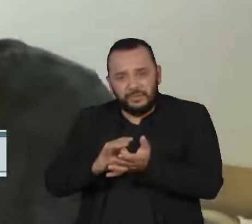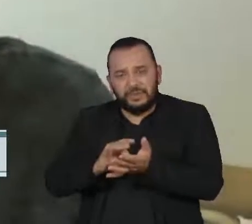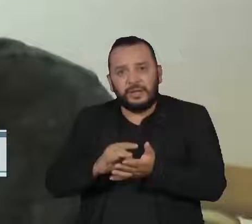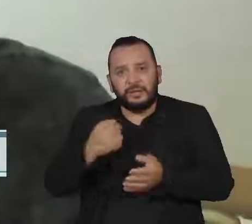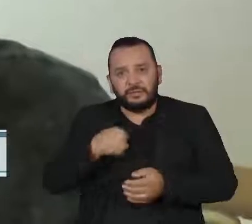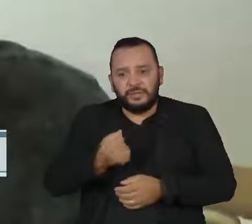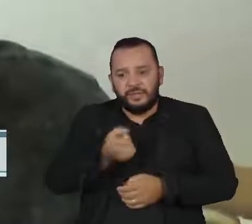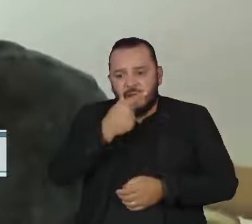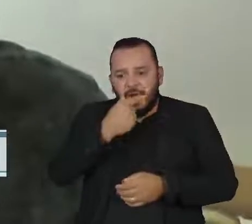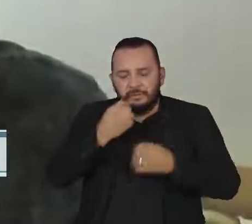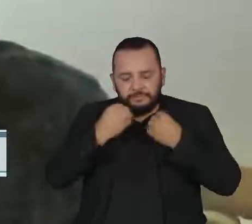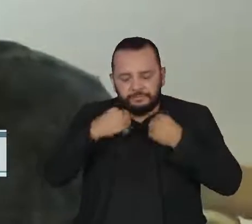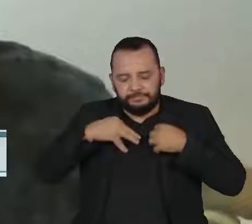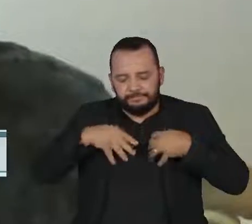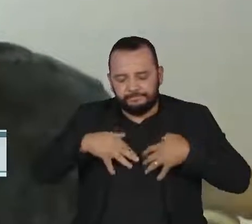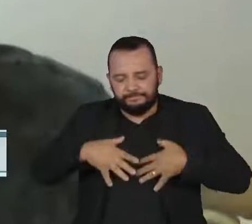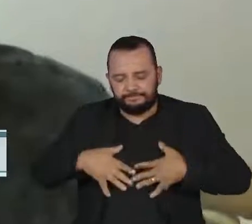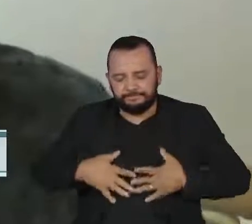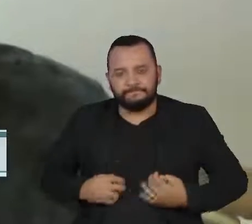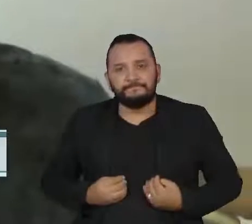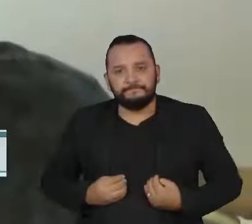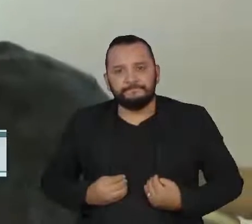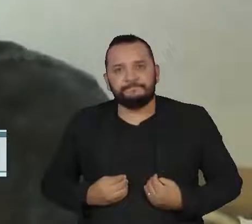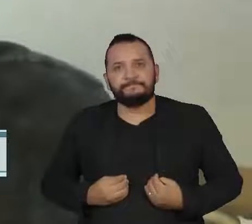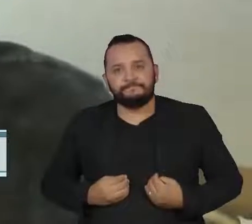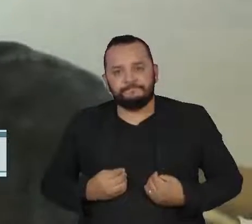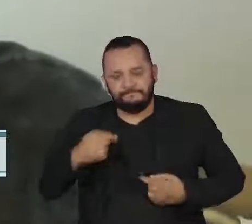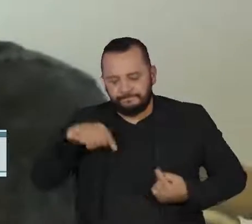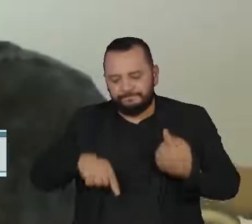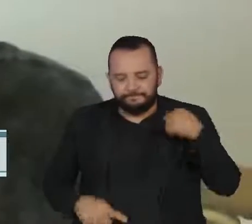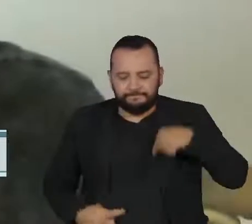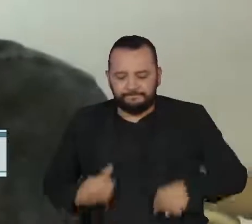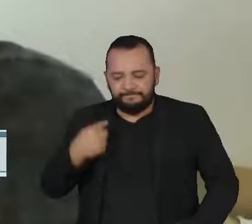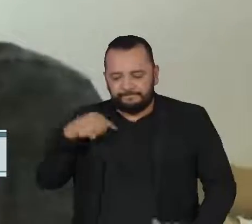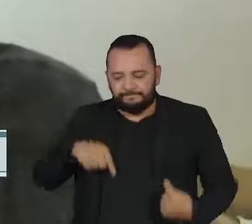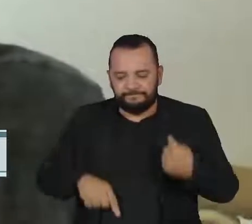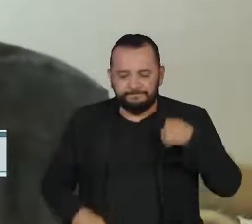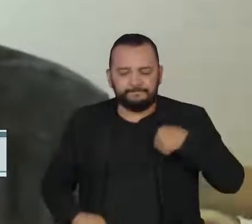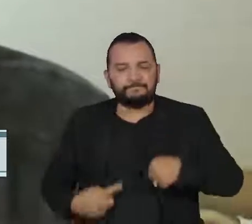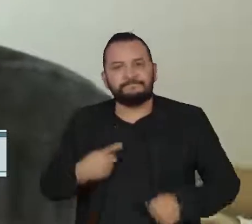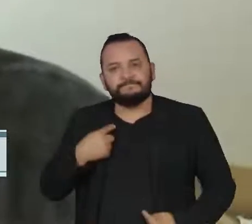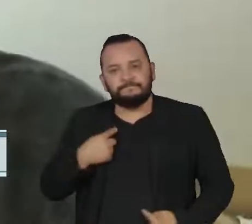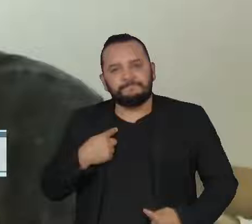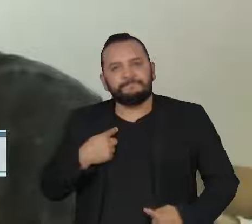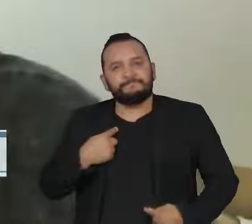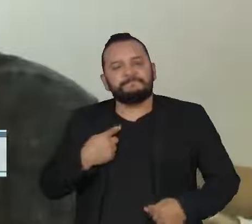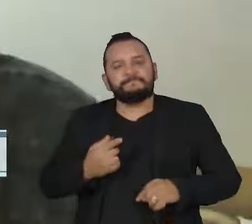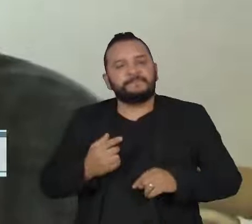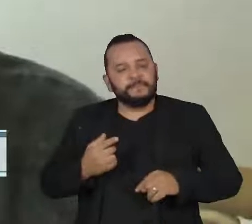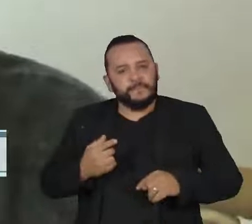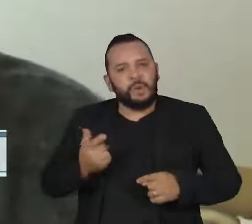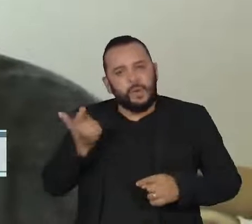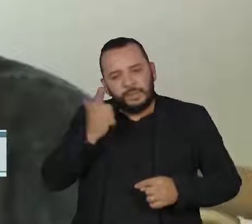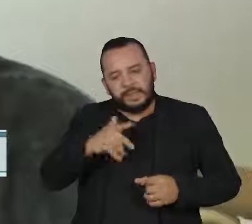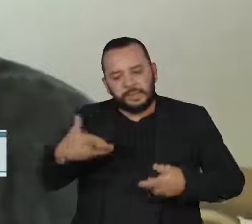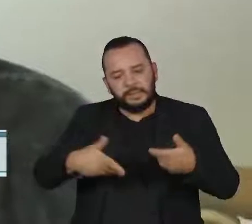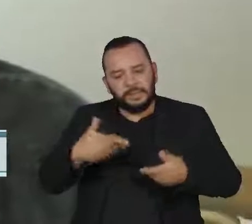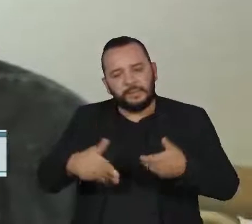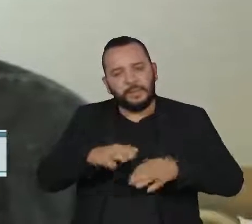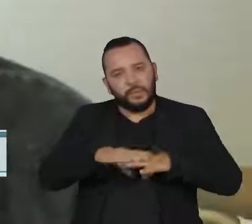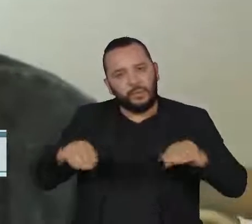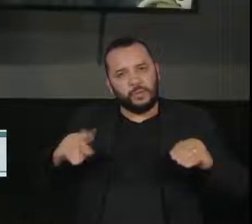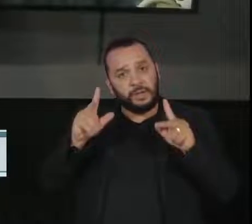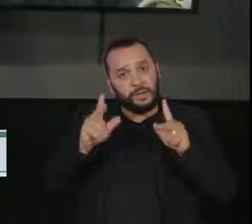ele atinge uma determinada concentração no sangue e se mantém por um tempo aproximadamente igual ao do